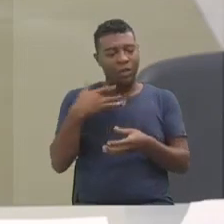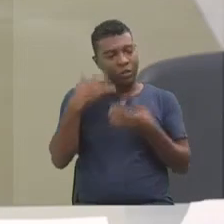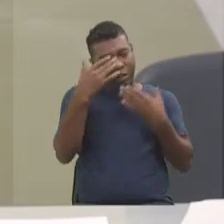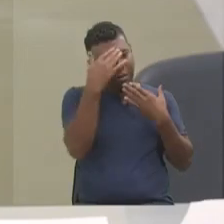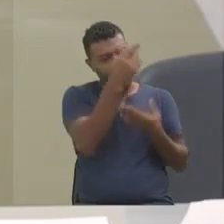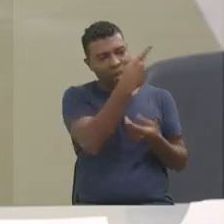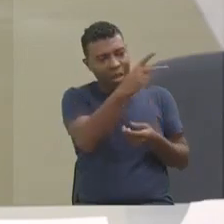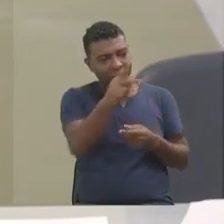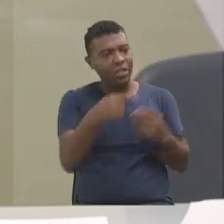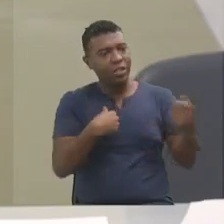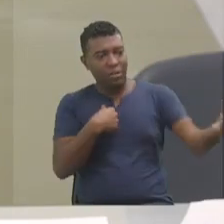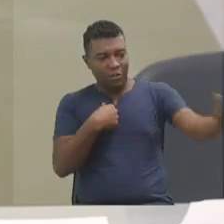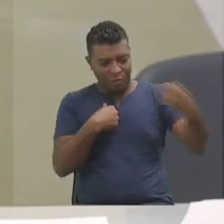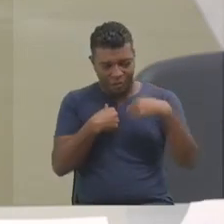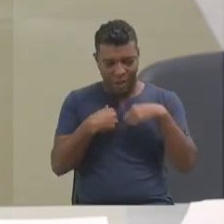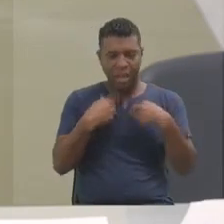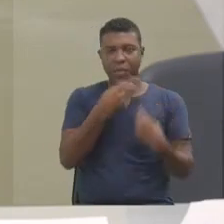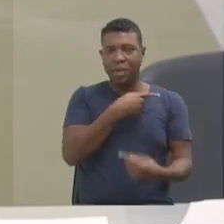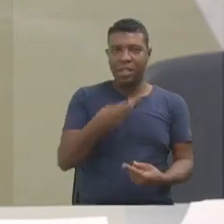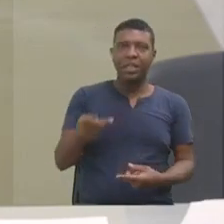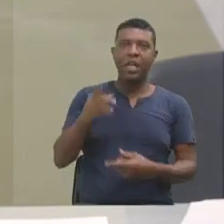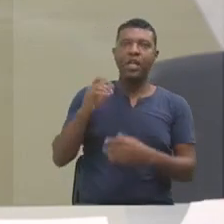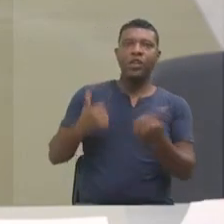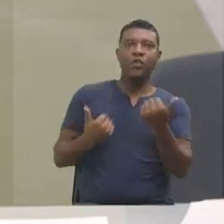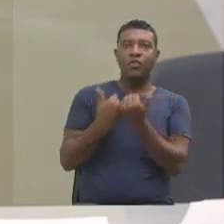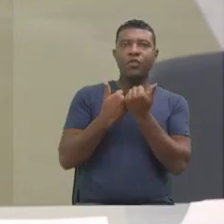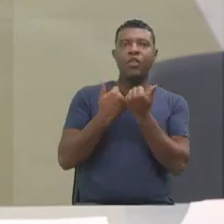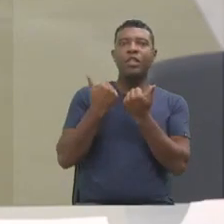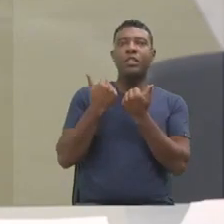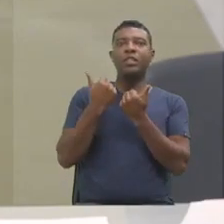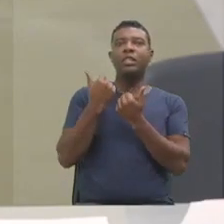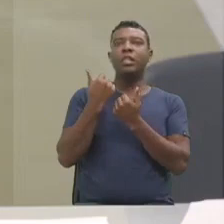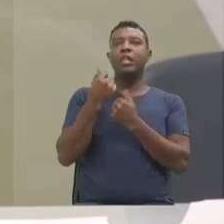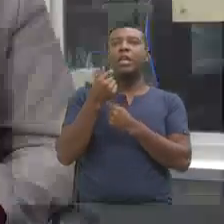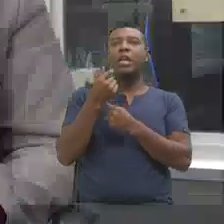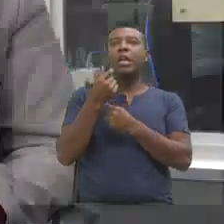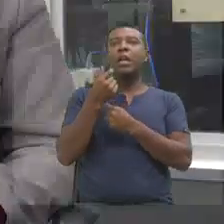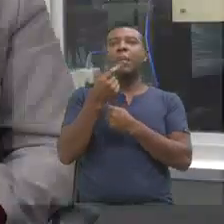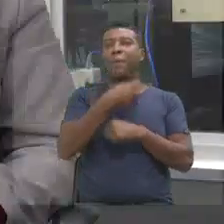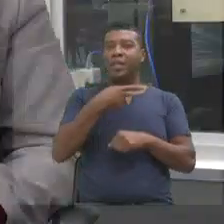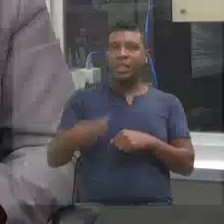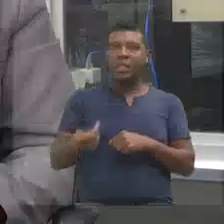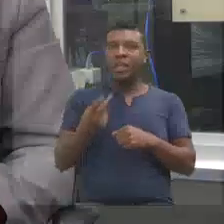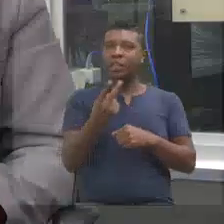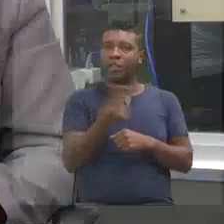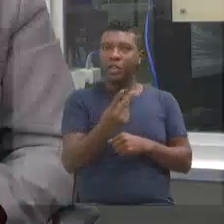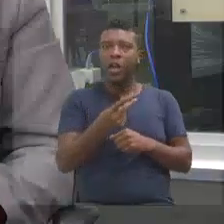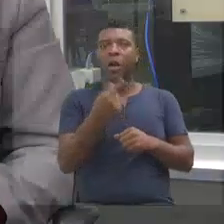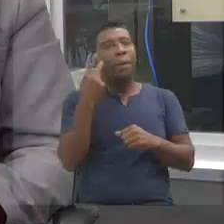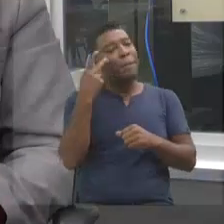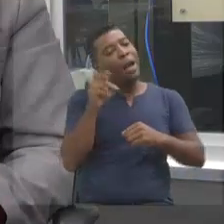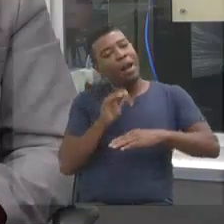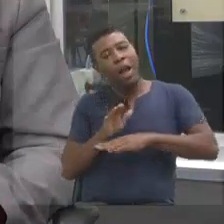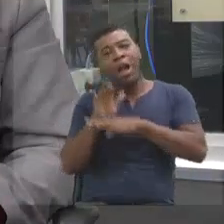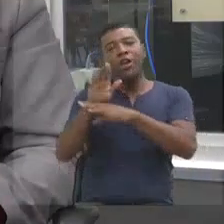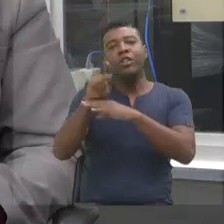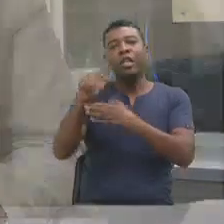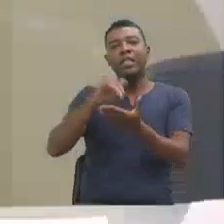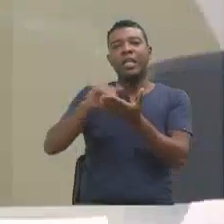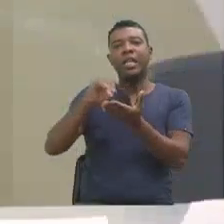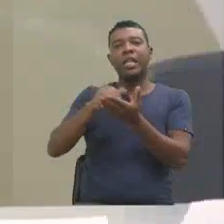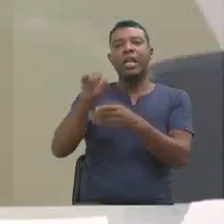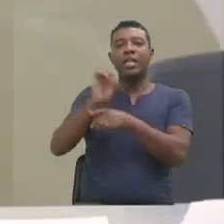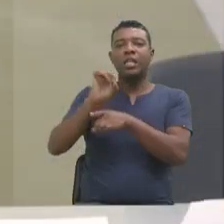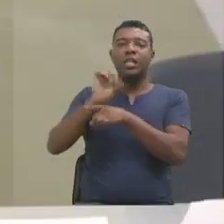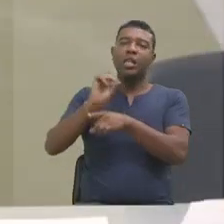vice-presidente aqui na comissão com a clareza do pensamento que vocês têm hoje para ajudar o secretário Estadual de Saúde e ajudar a todos nós